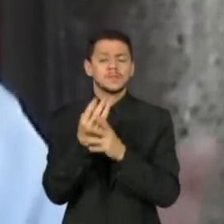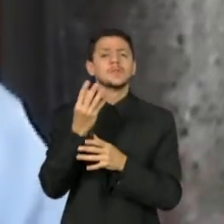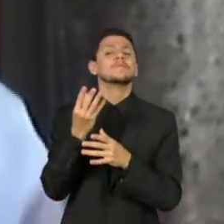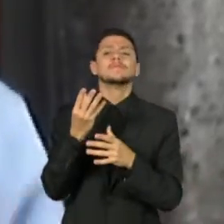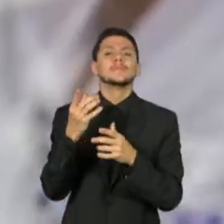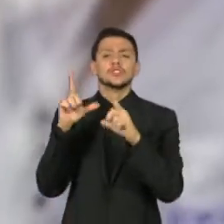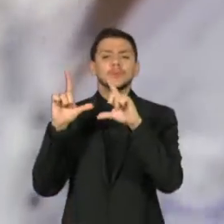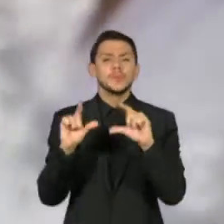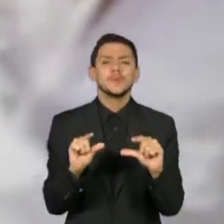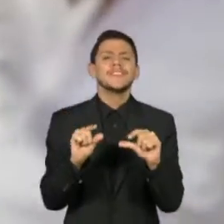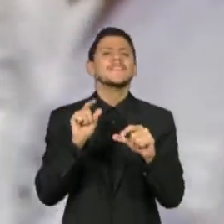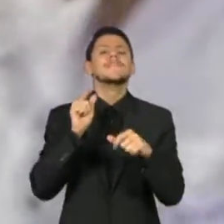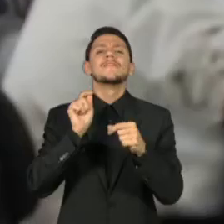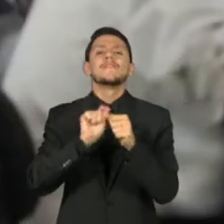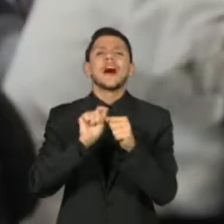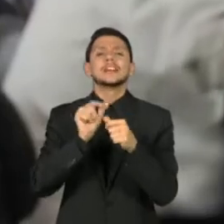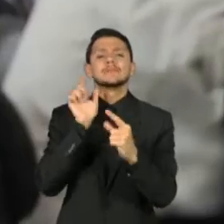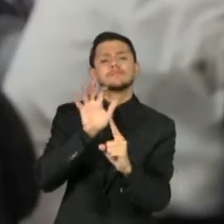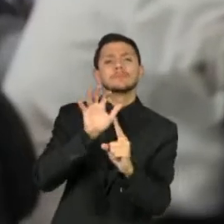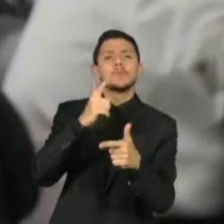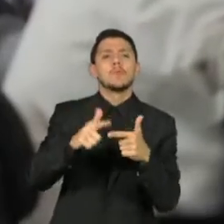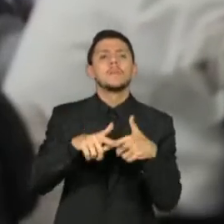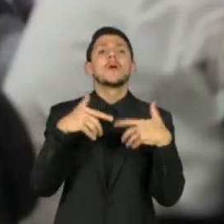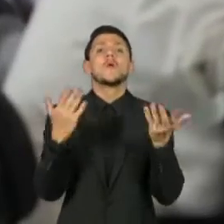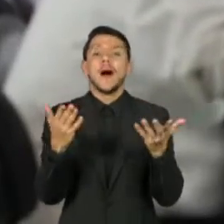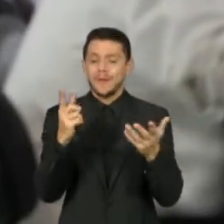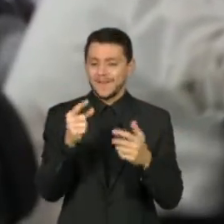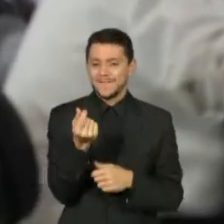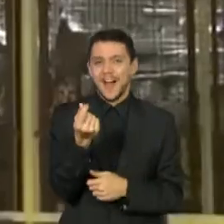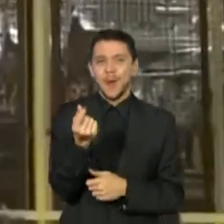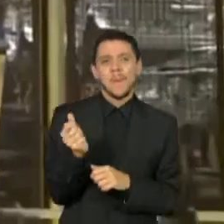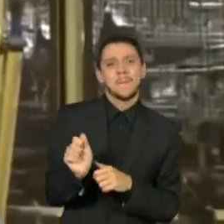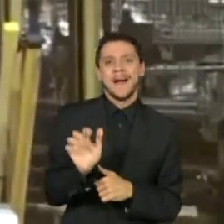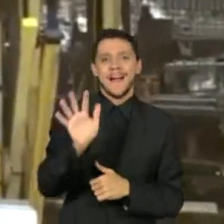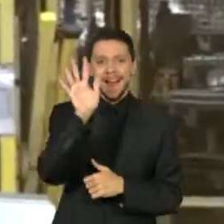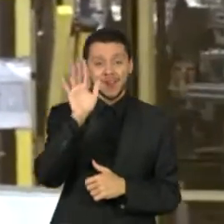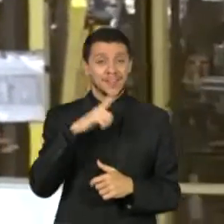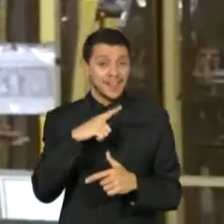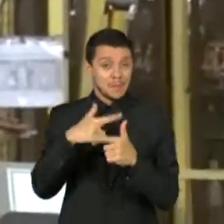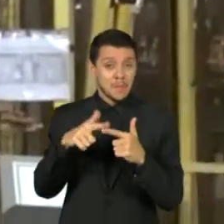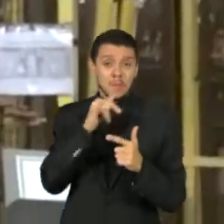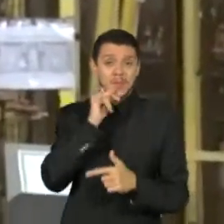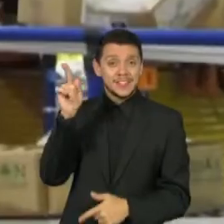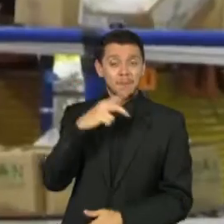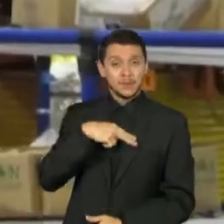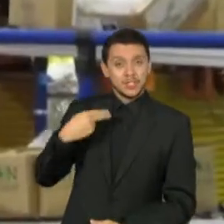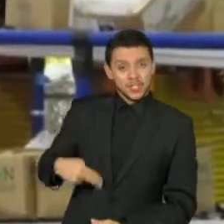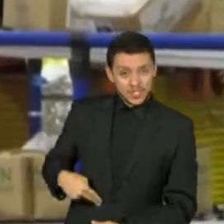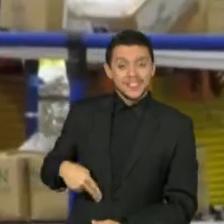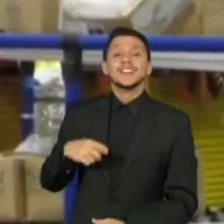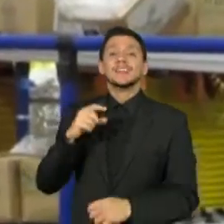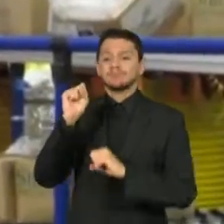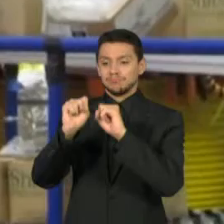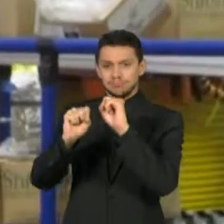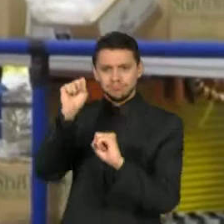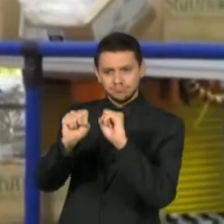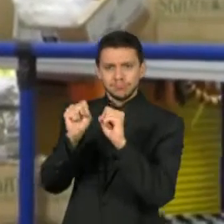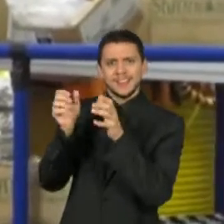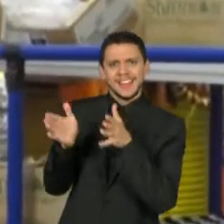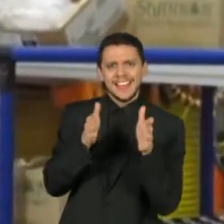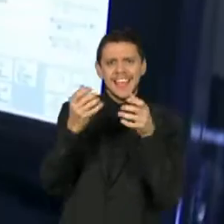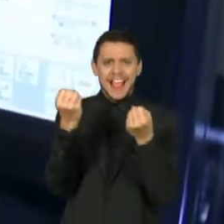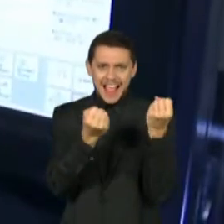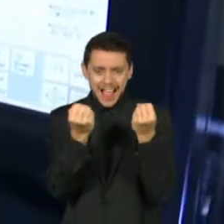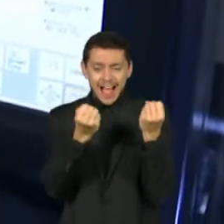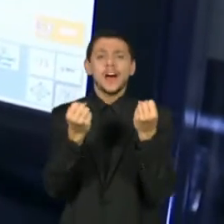você passa a ter um gargalo. Você teve problema dos chips na China, a indústria automobilística que tinha menos chips, que